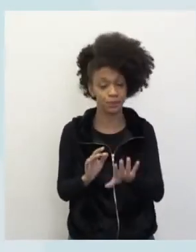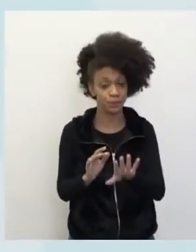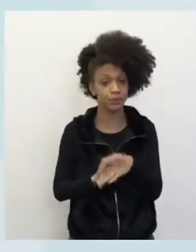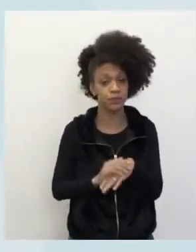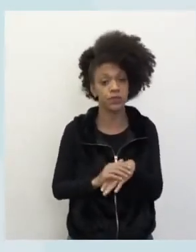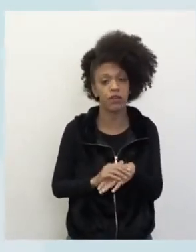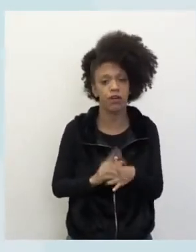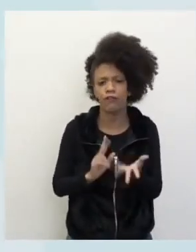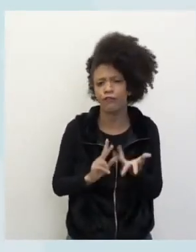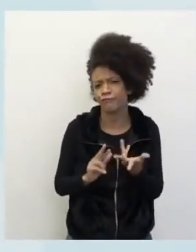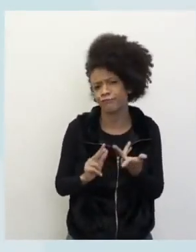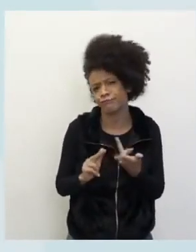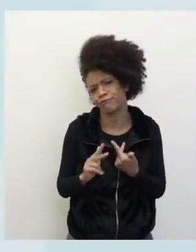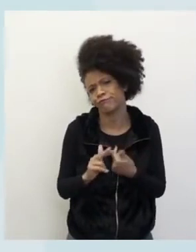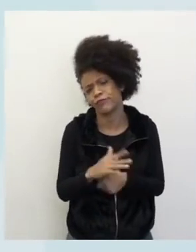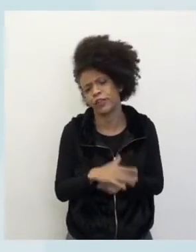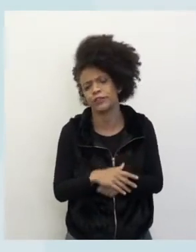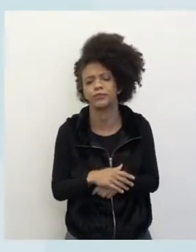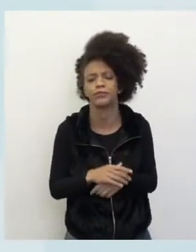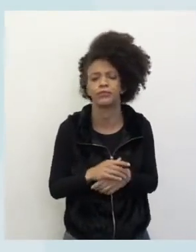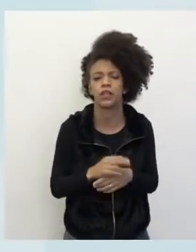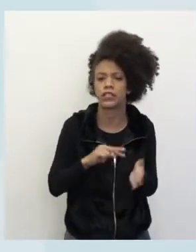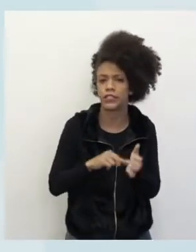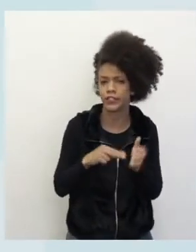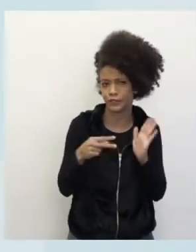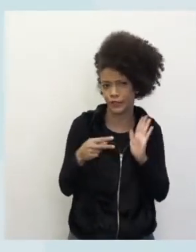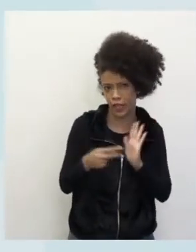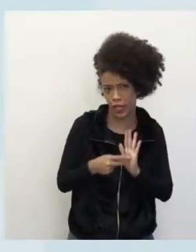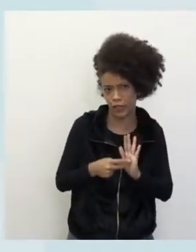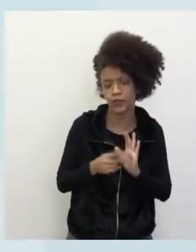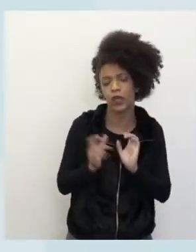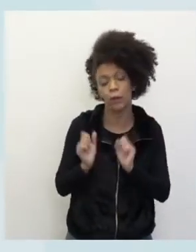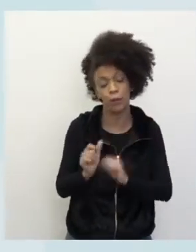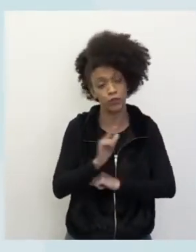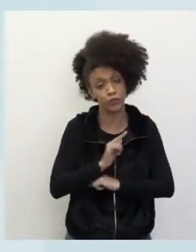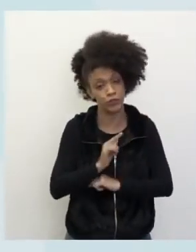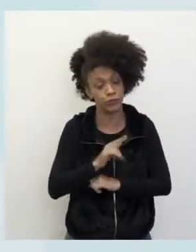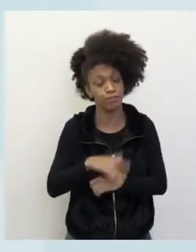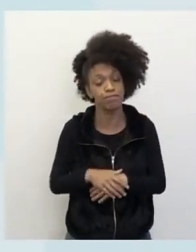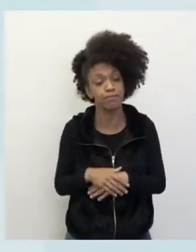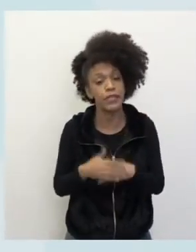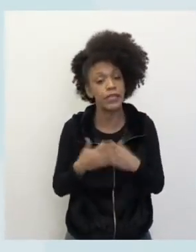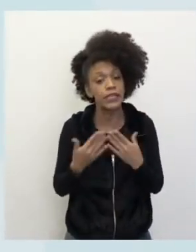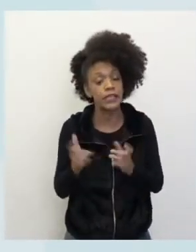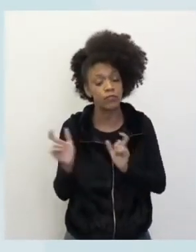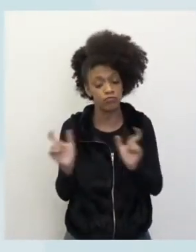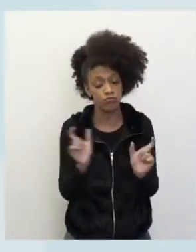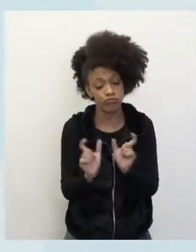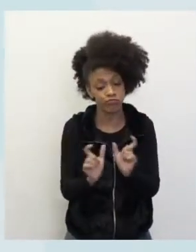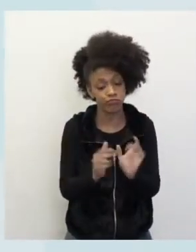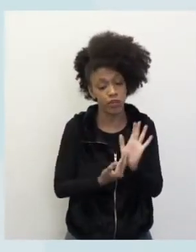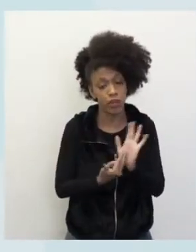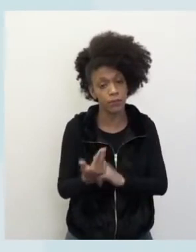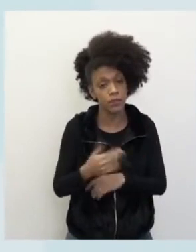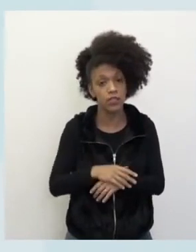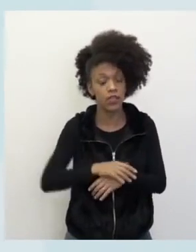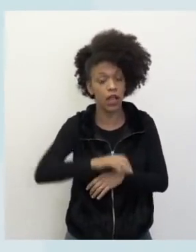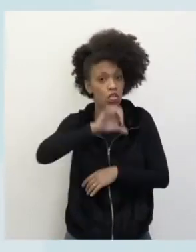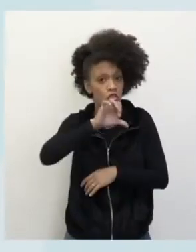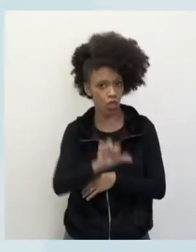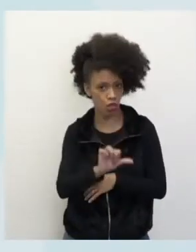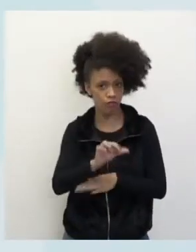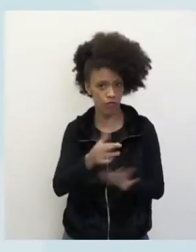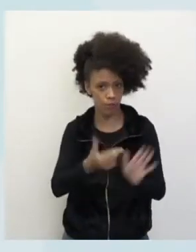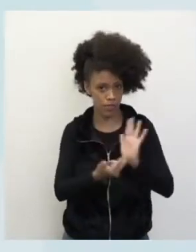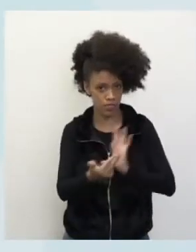vários tipos de advérbio. Vários sentidos que a gente pode ter. E aí as conjunções apresentam 9. Elas podem